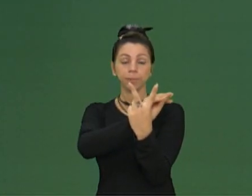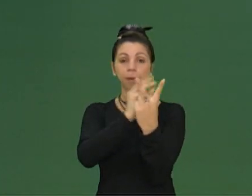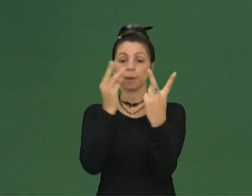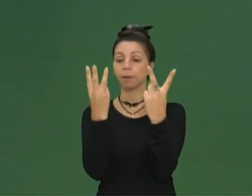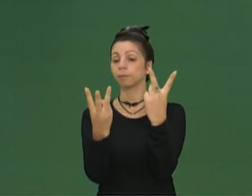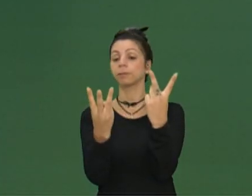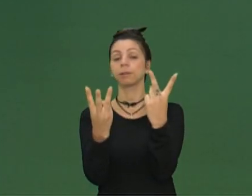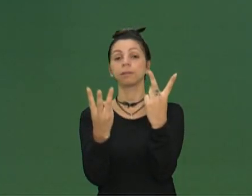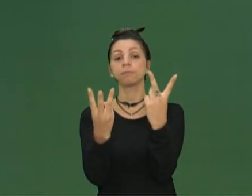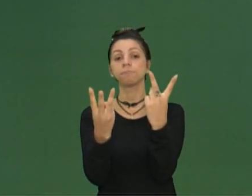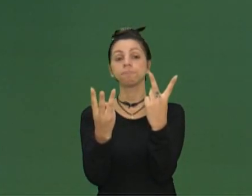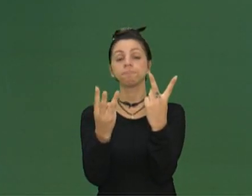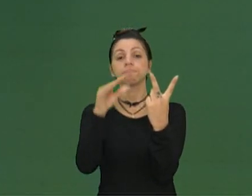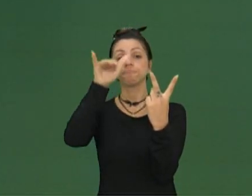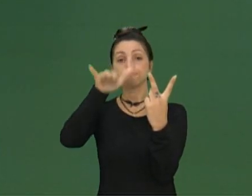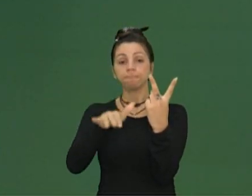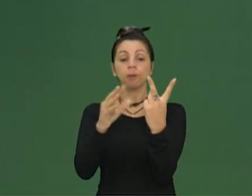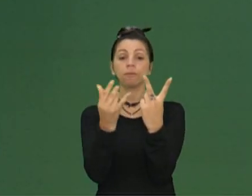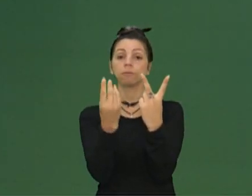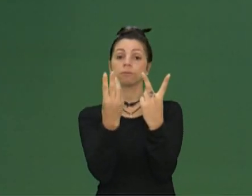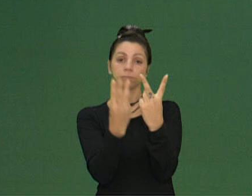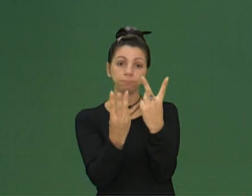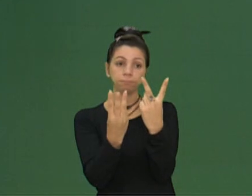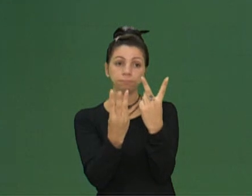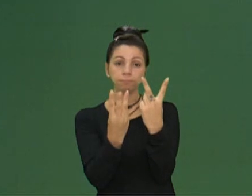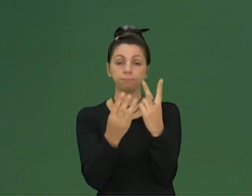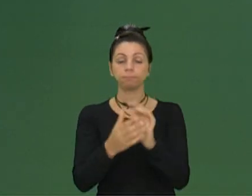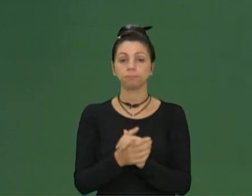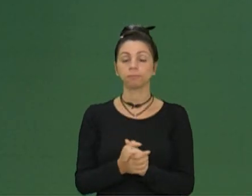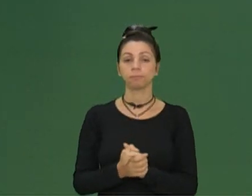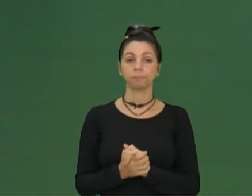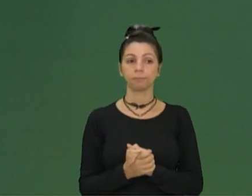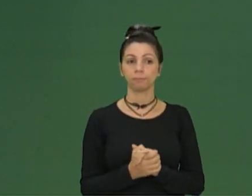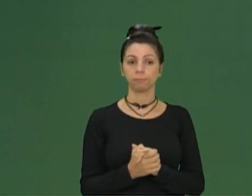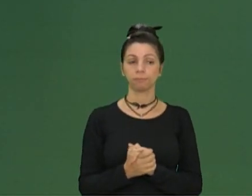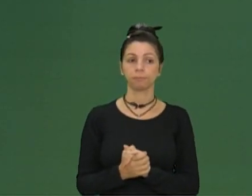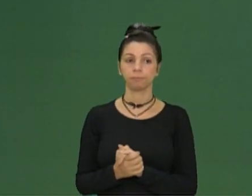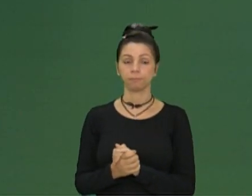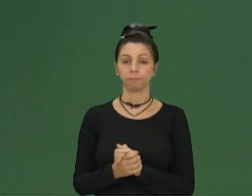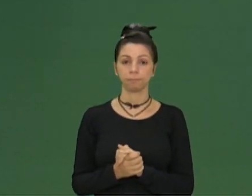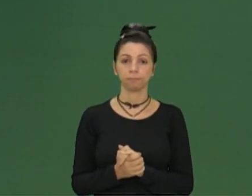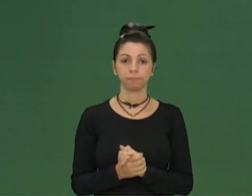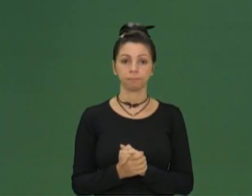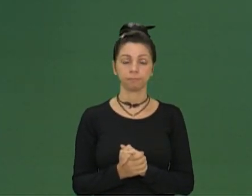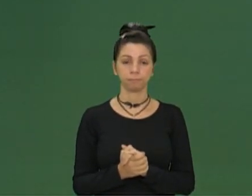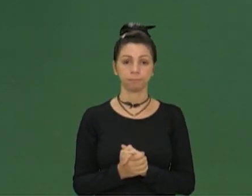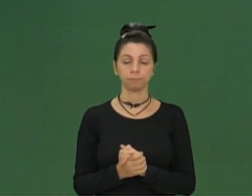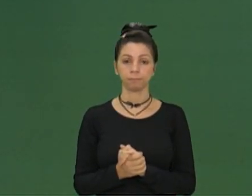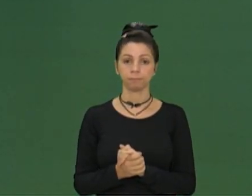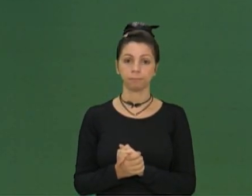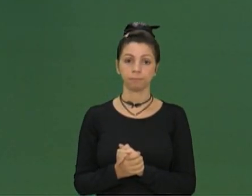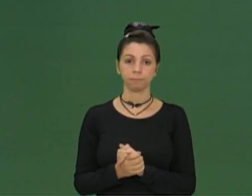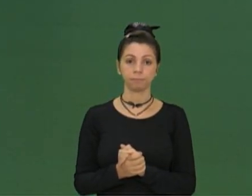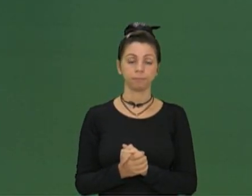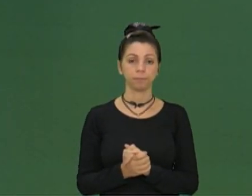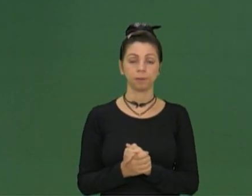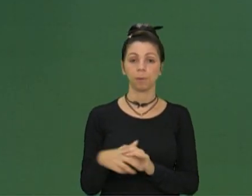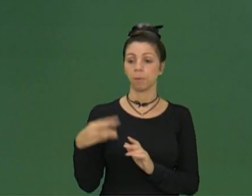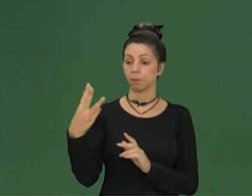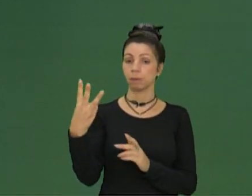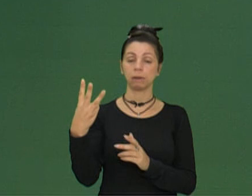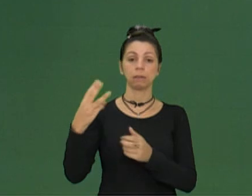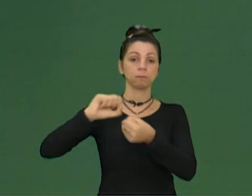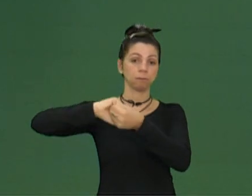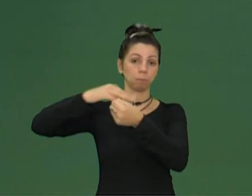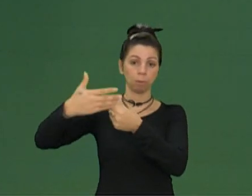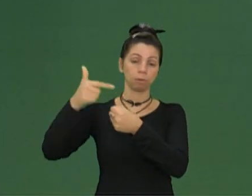não consegui simplificar, porque ele não tem um expoente, o 3, não está repetindo, né? Duas ou três, ou cinco ou seis